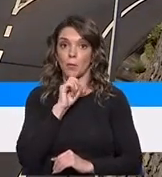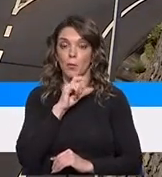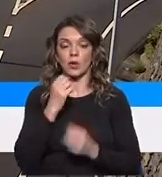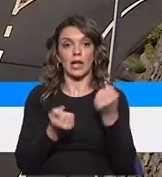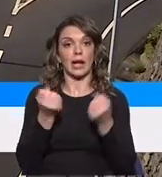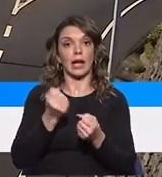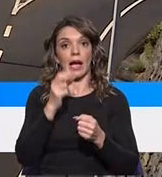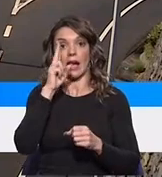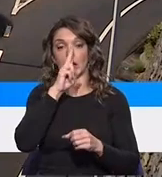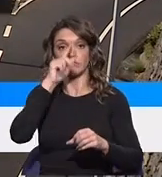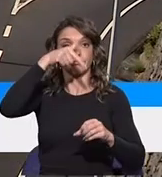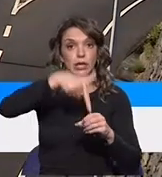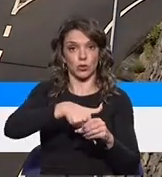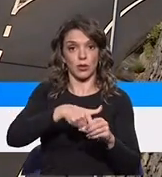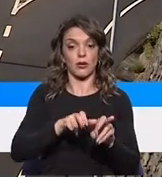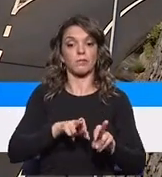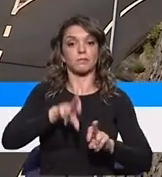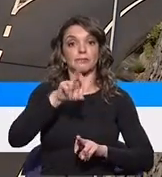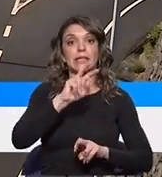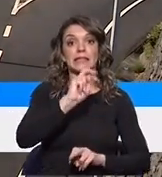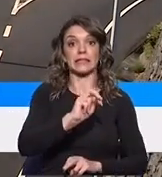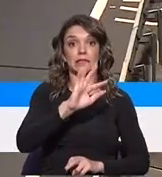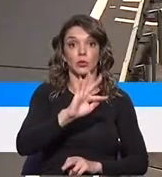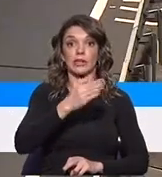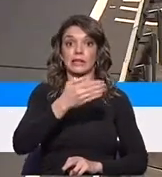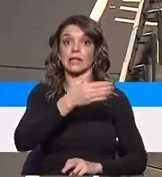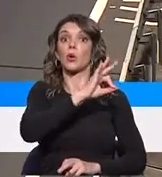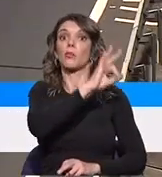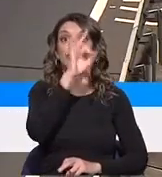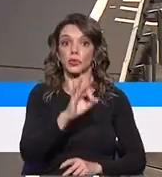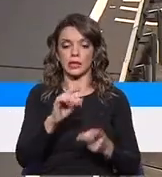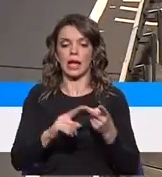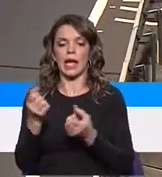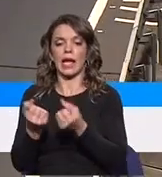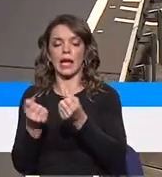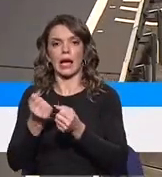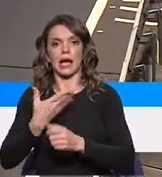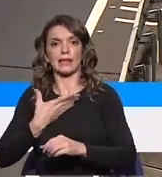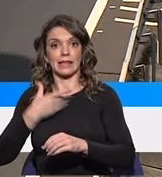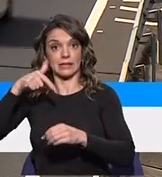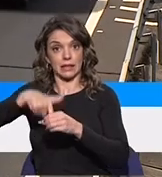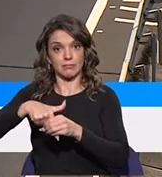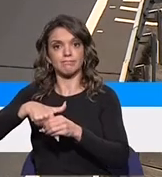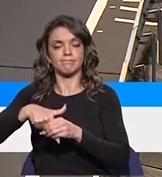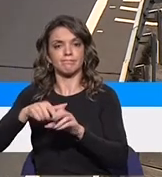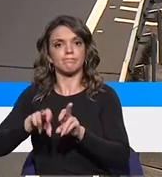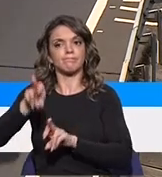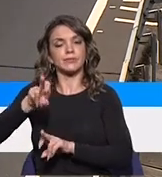gasolina, a subida média é de 347%. Nos veículos a gasóleo, o aumento médio é